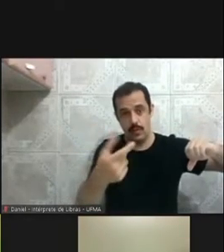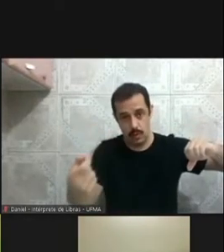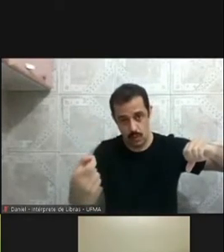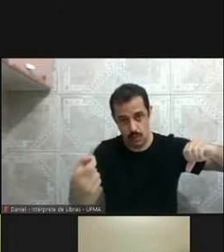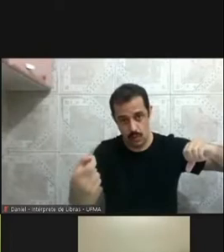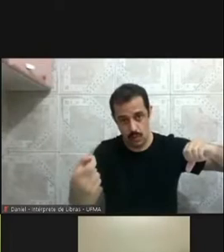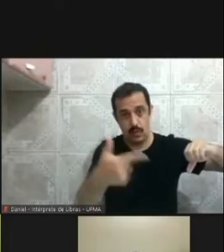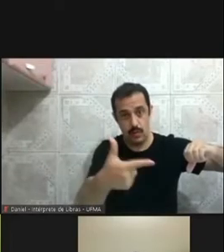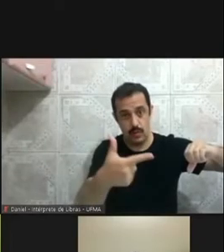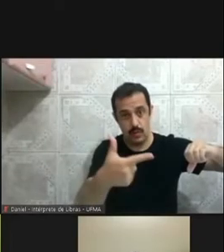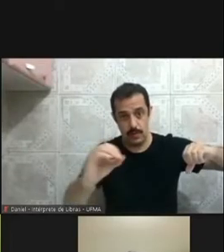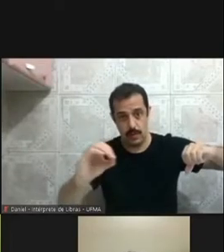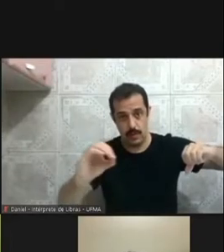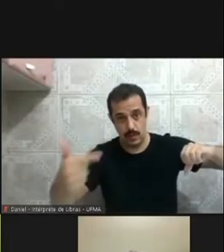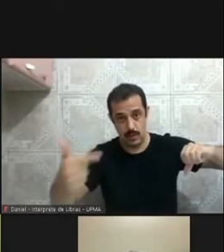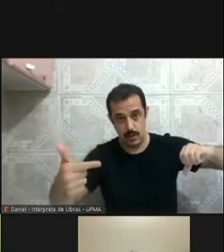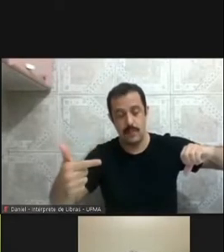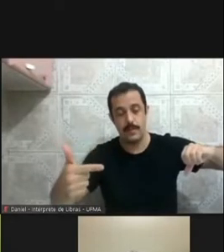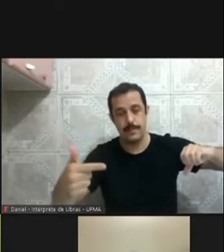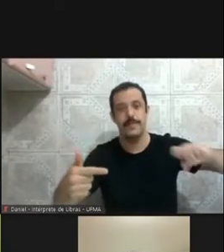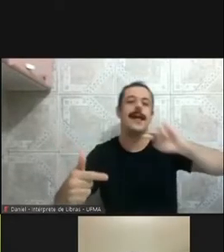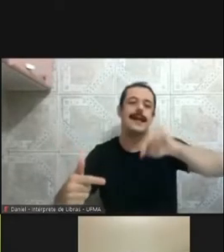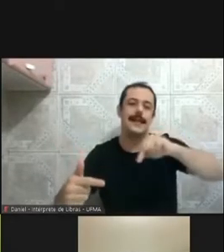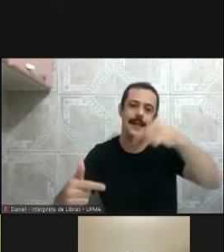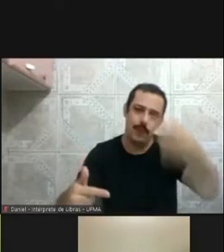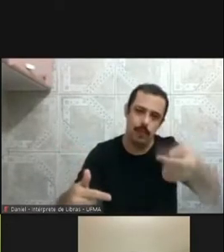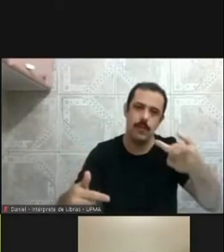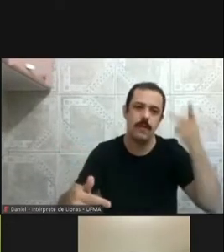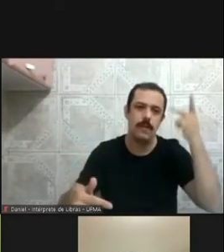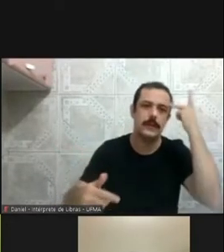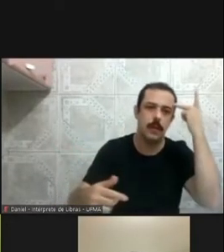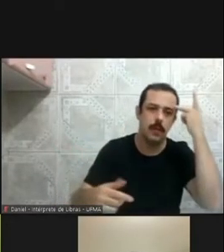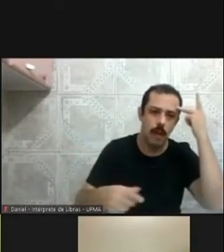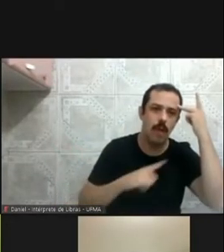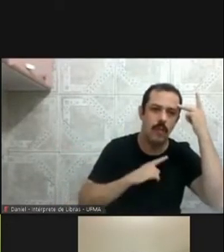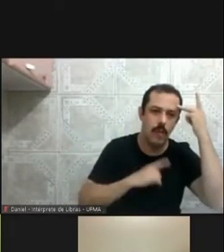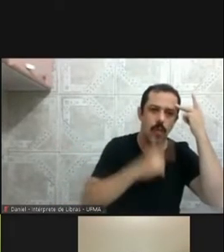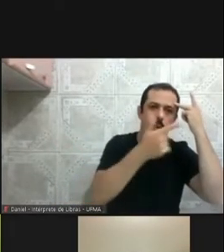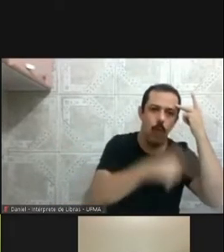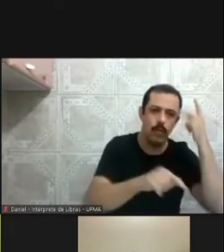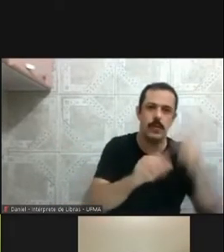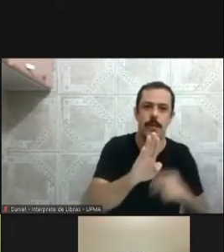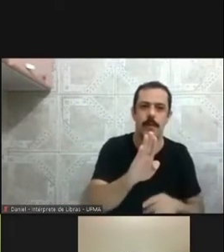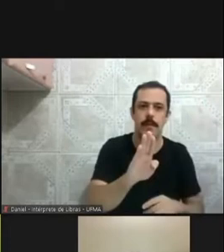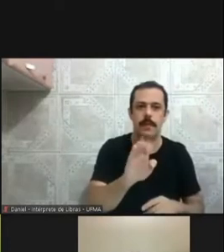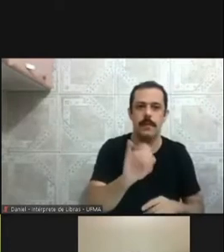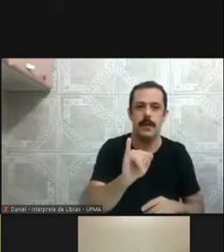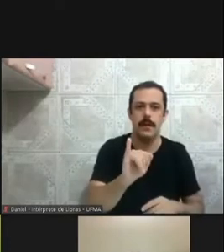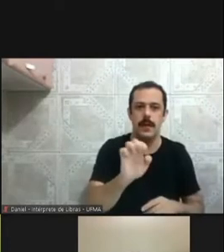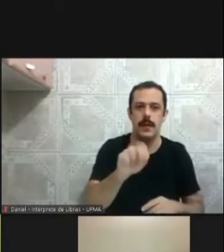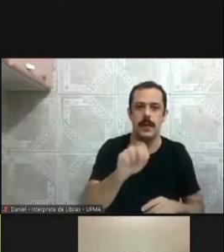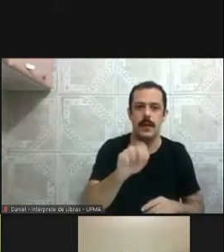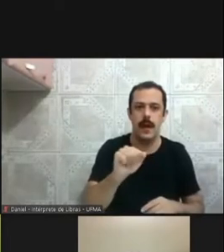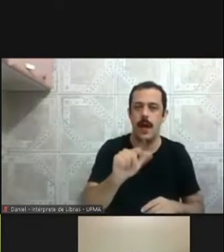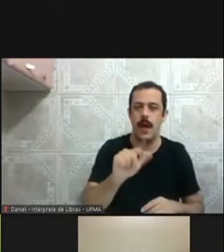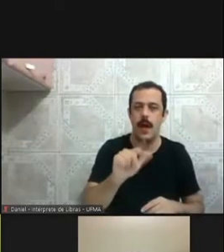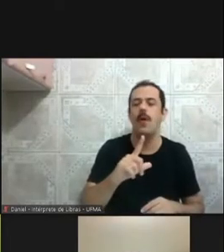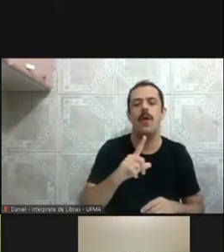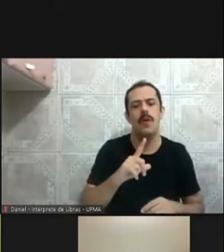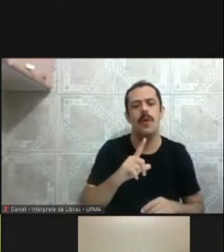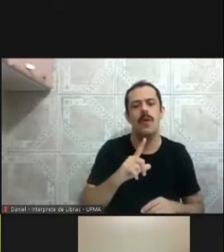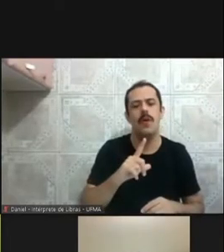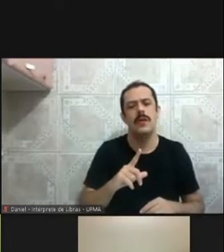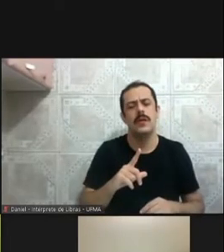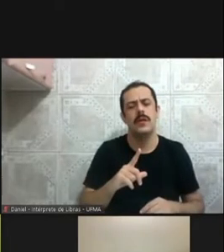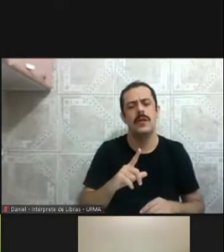muito a atenção em São Paulo, que foi a Bienal que ela concorreu. Ela foi simultânea com o Congresso